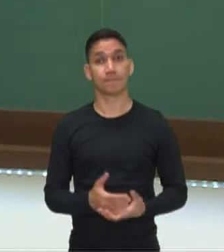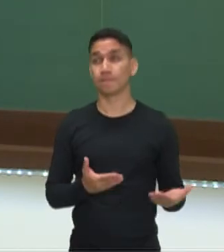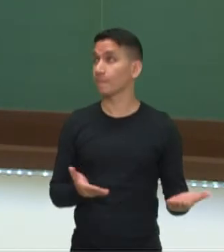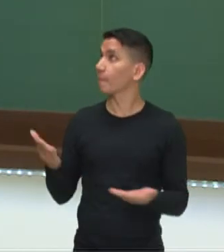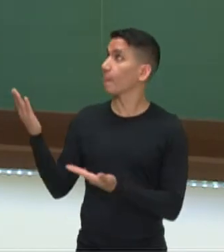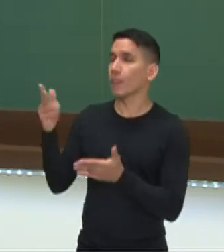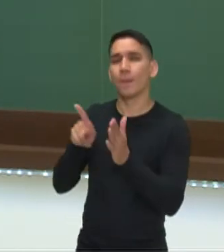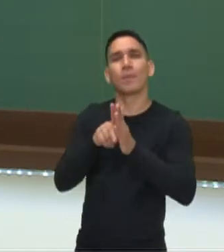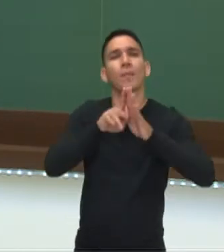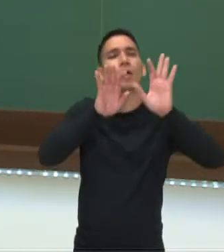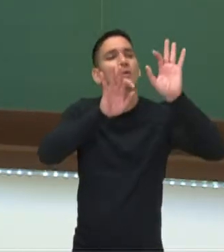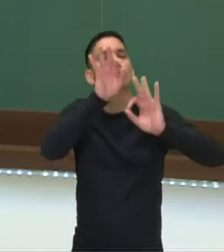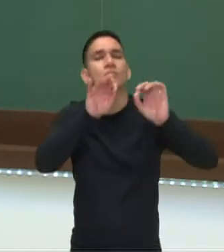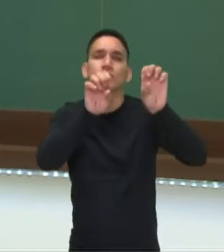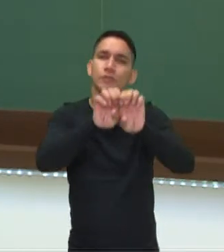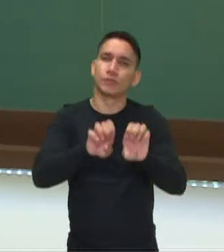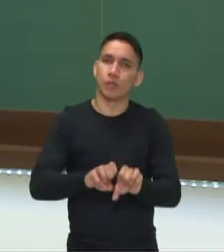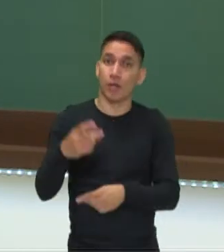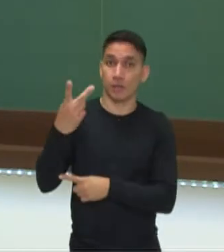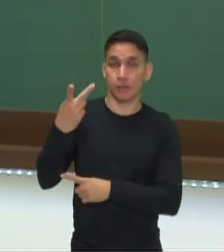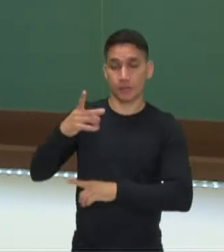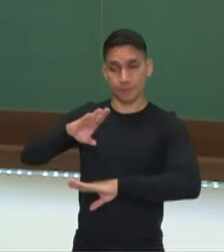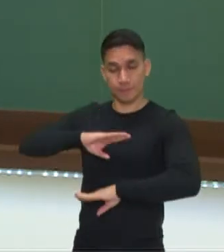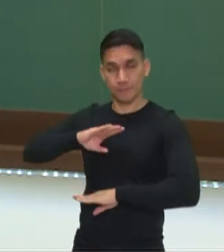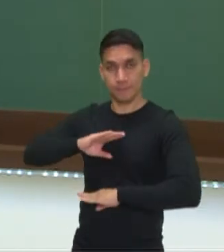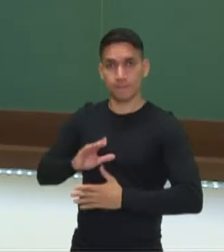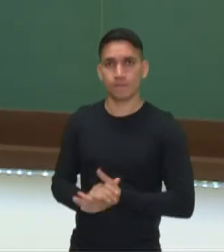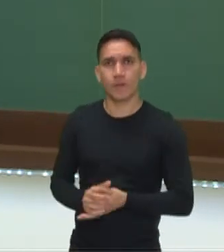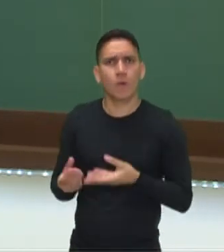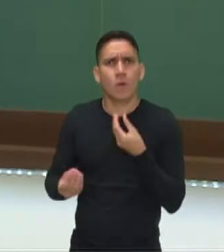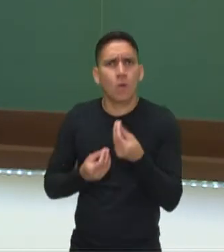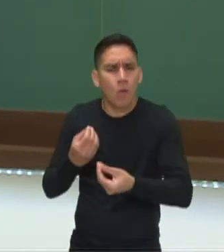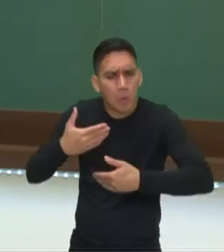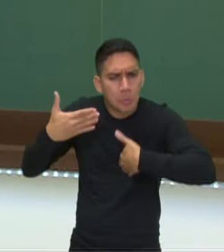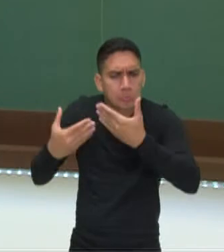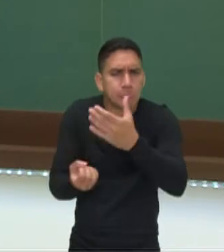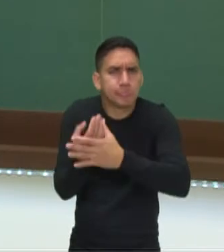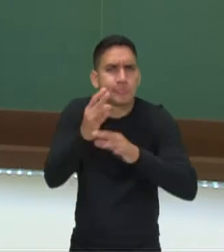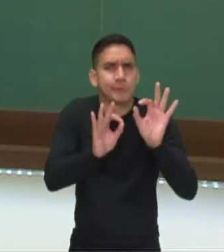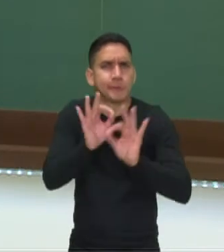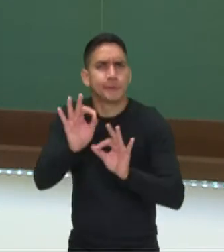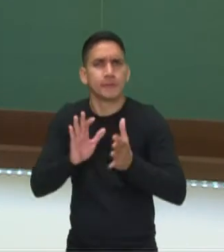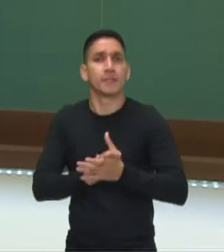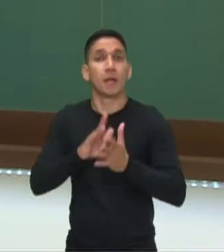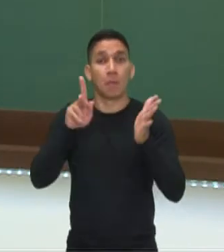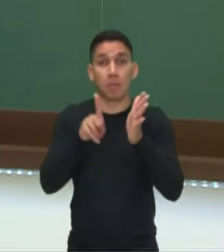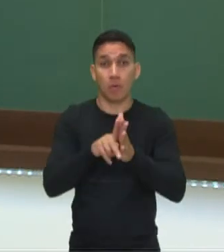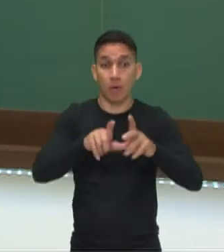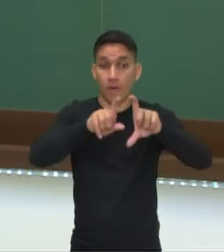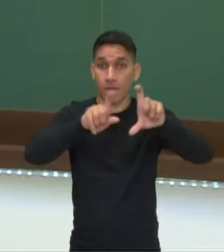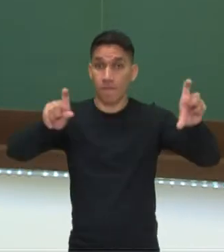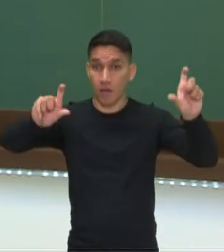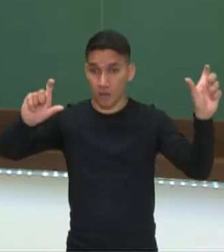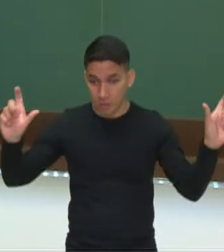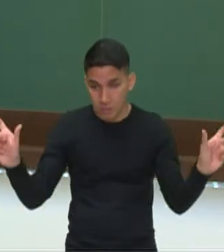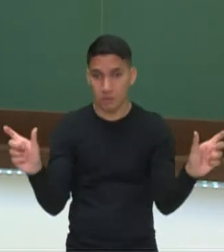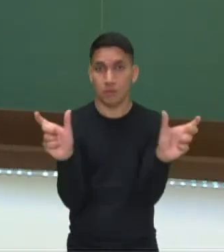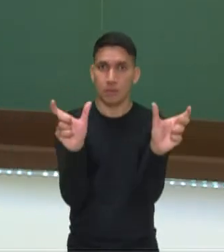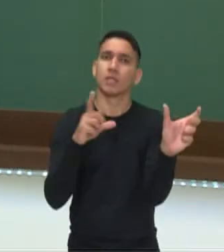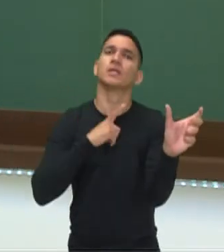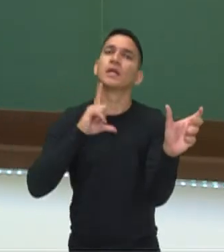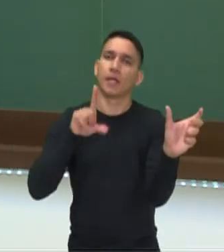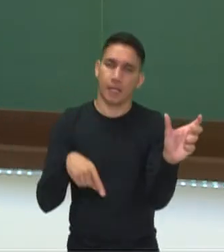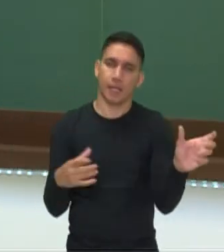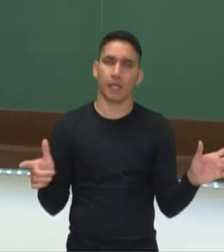a estrutura da segunda condicional. Como ela é formada? Elas são frases compostas, toda condicional ela